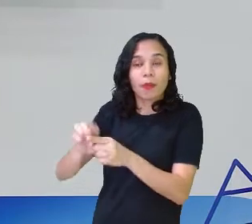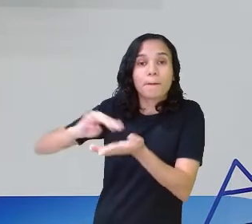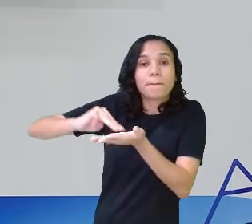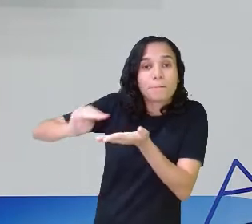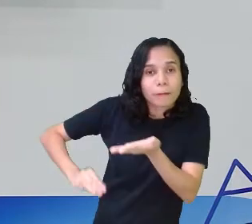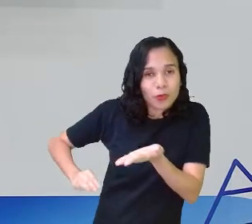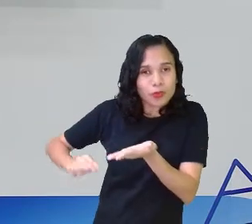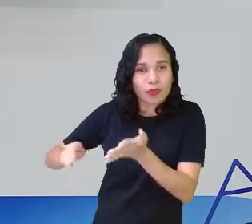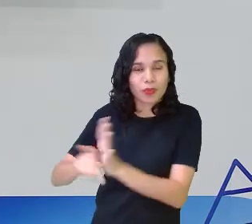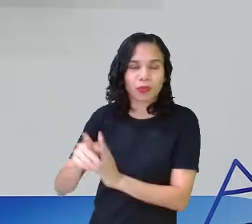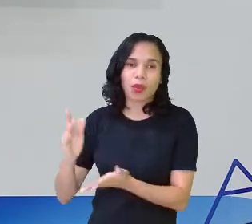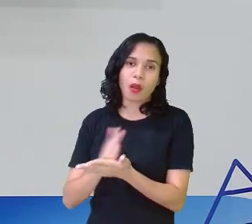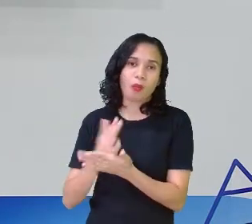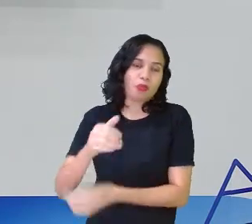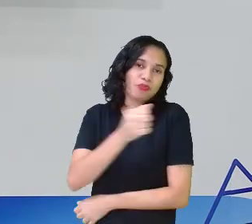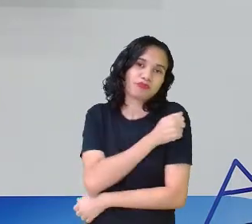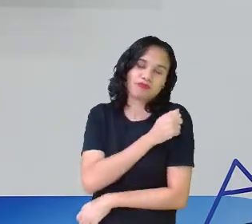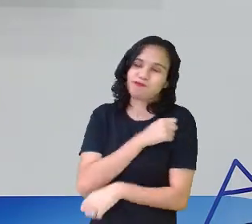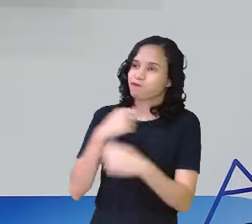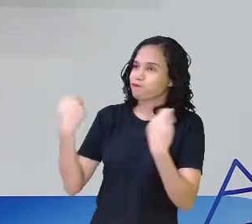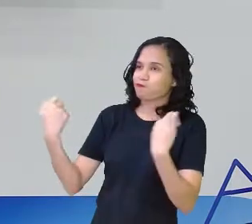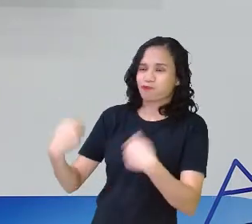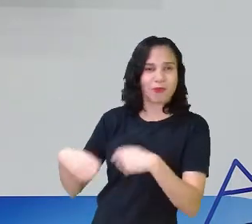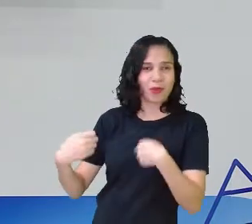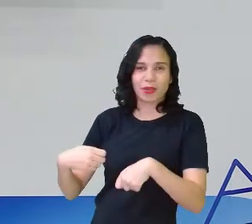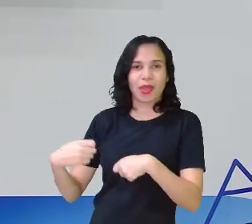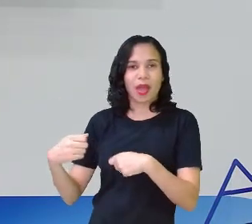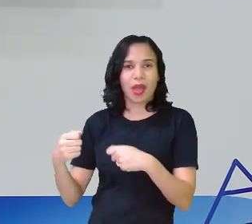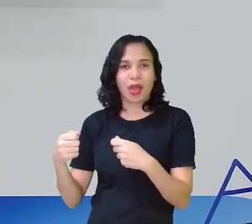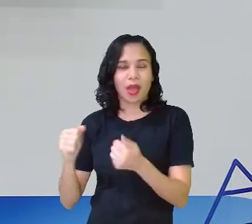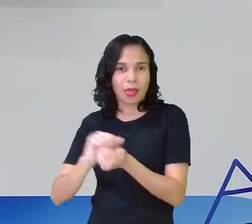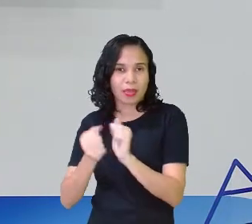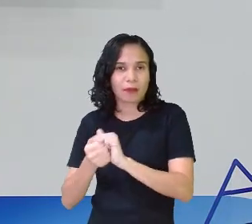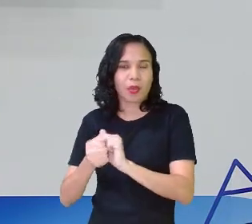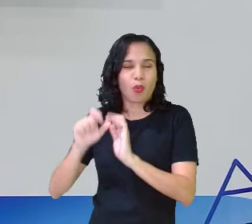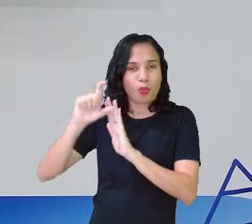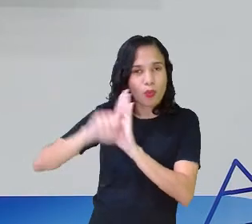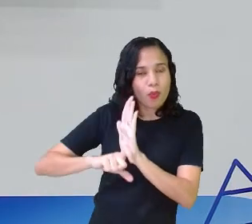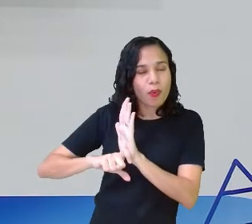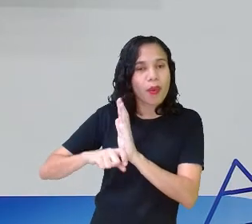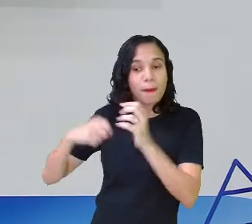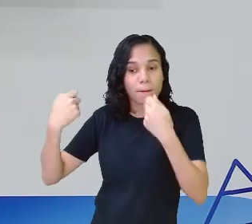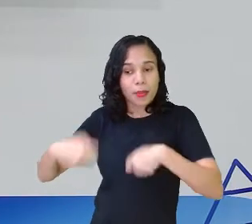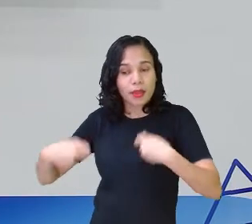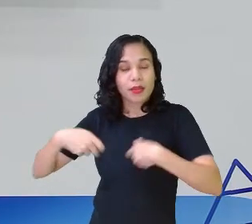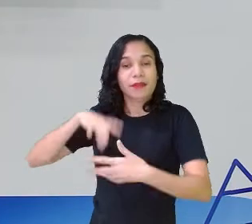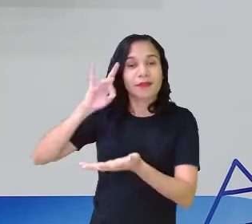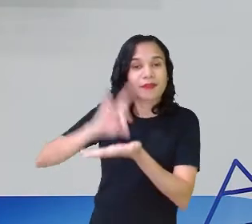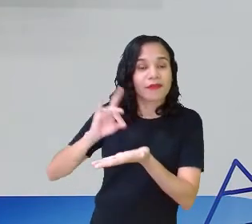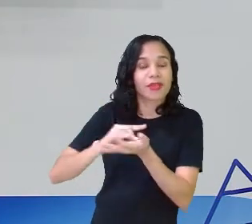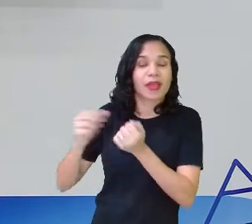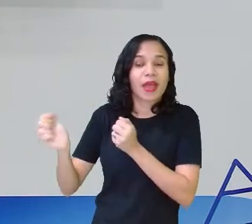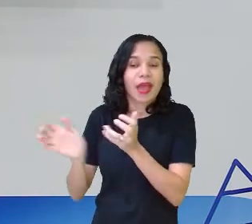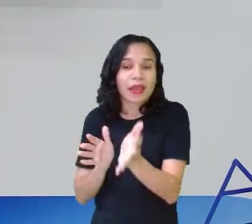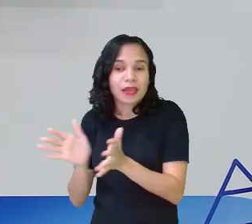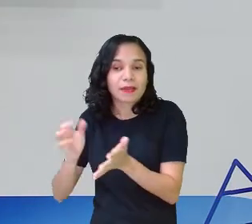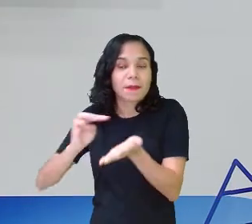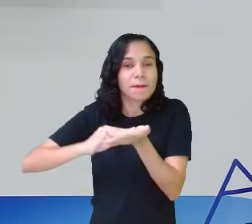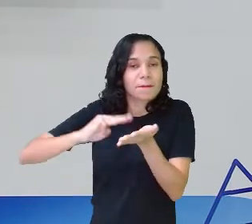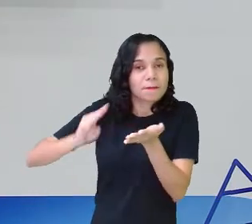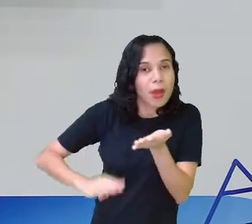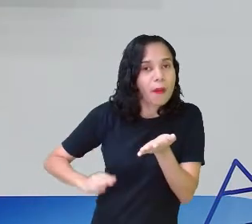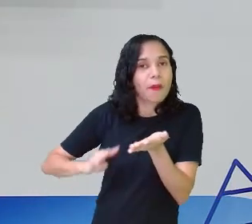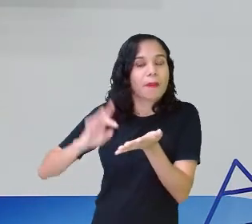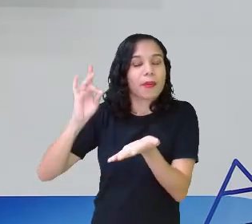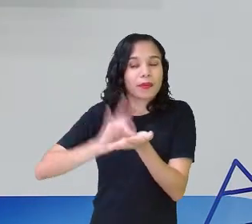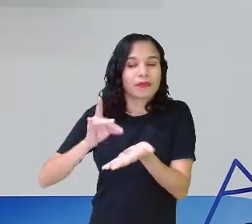porque alguns estudantes não precisam da adaptação curricular. Eles precisam de verdade de acessibilidade metodológica para